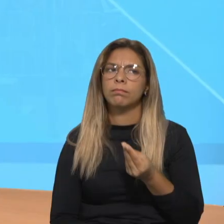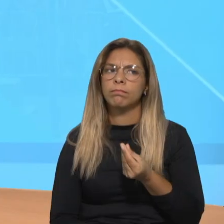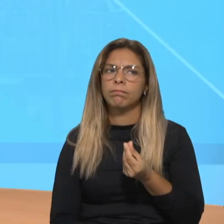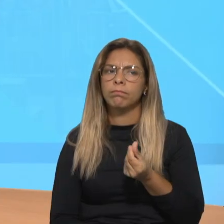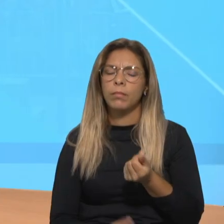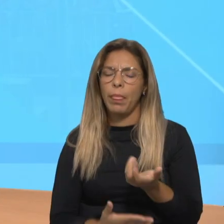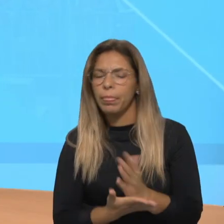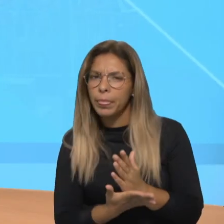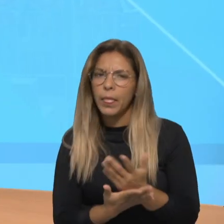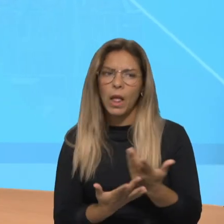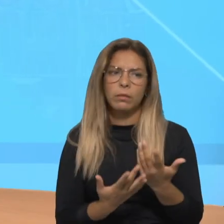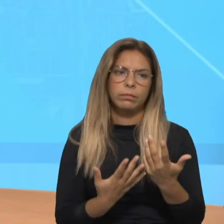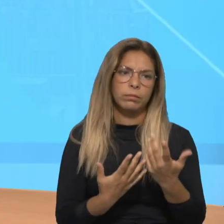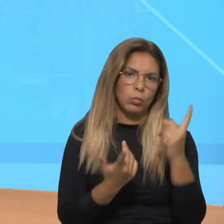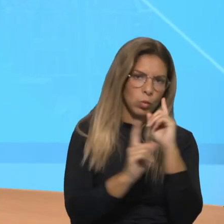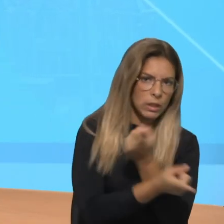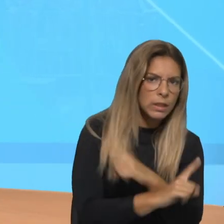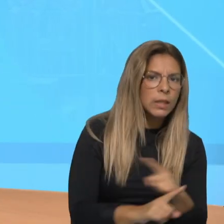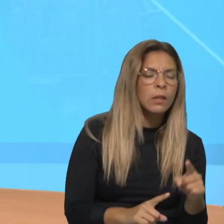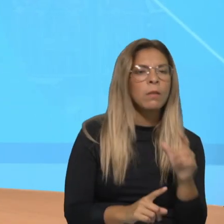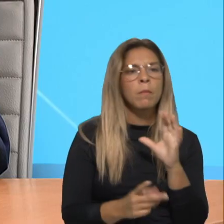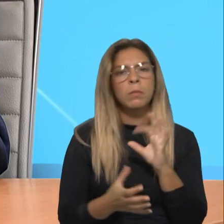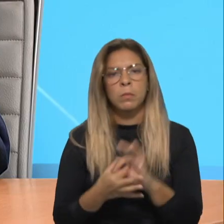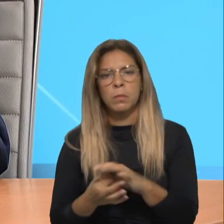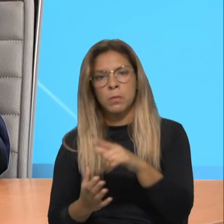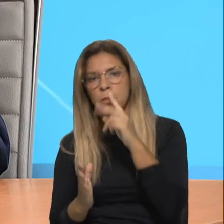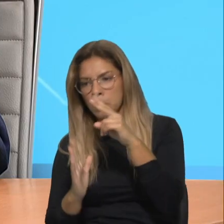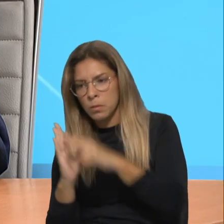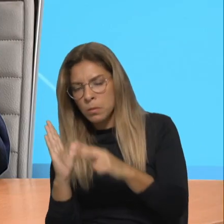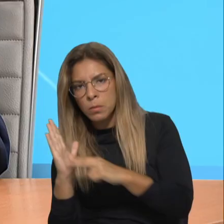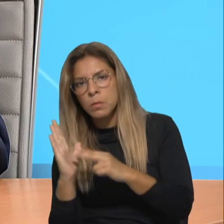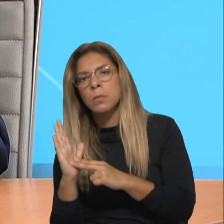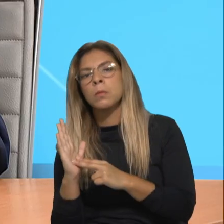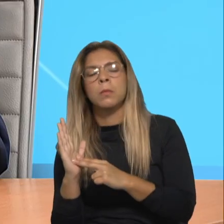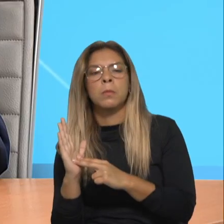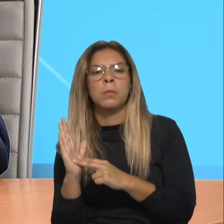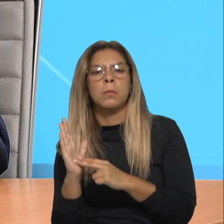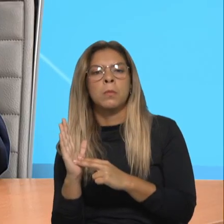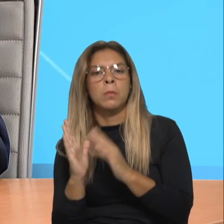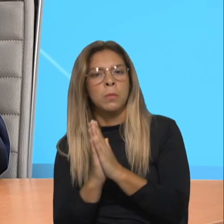na música que é utilizada na liturgia, na música que ajuda